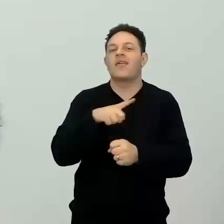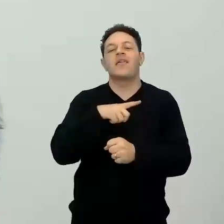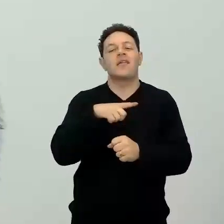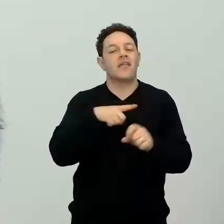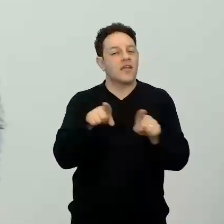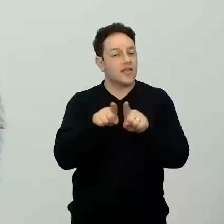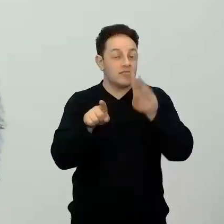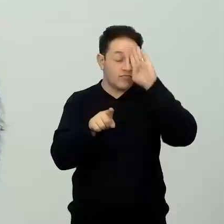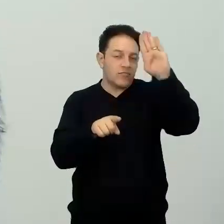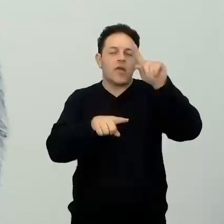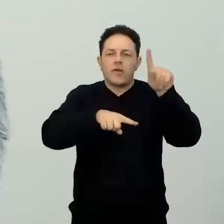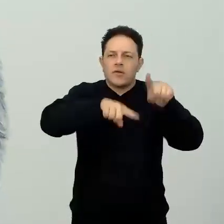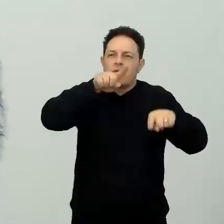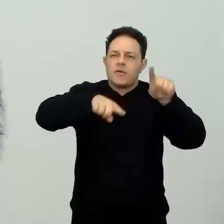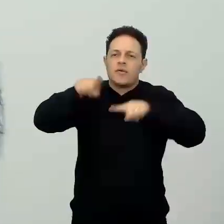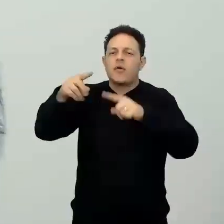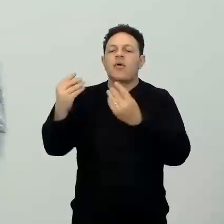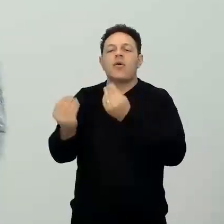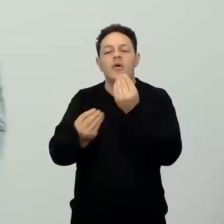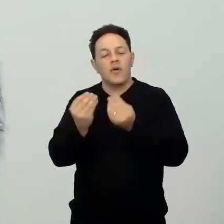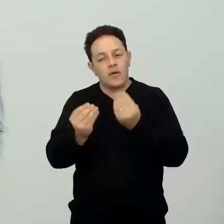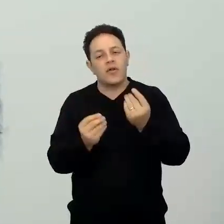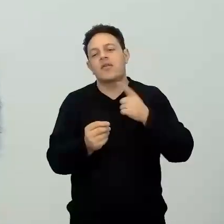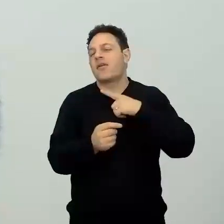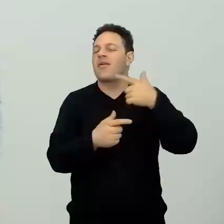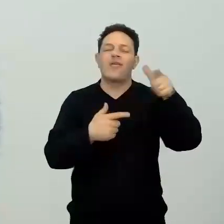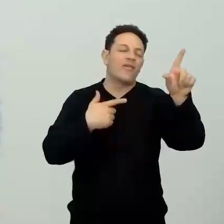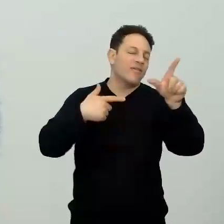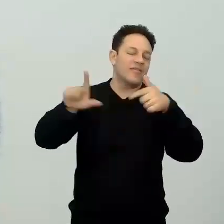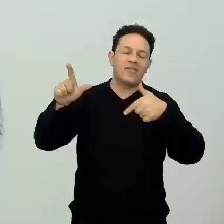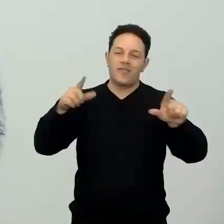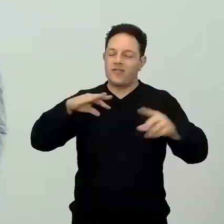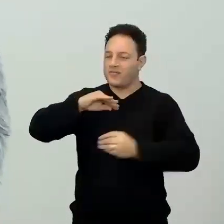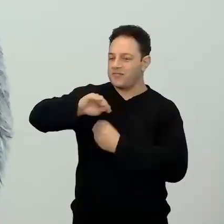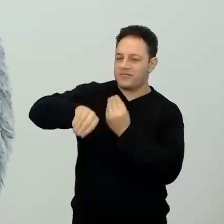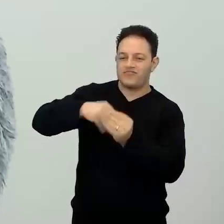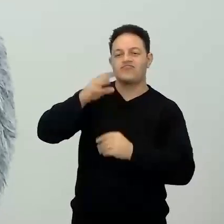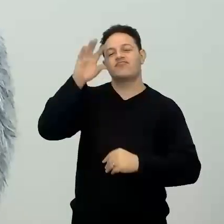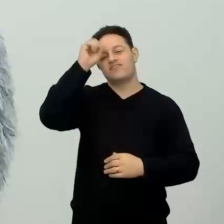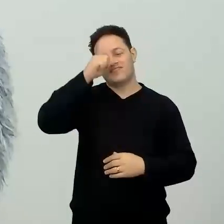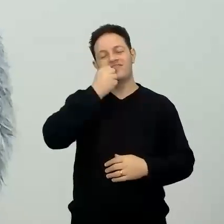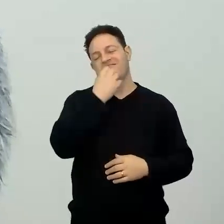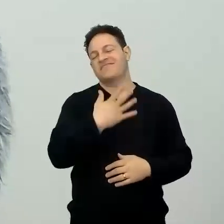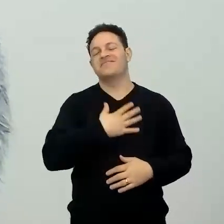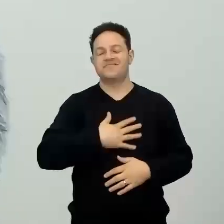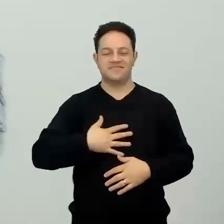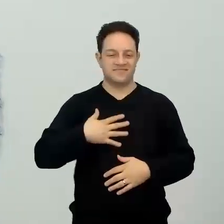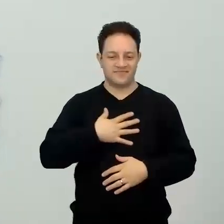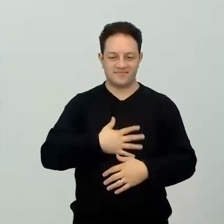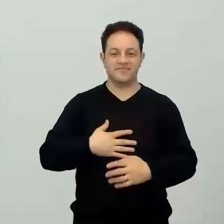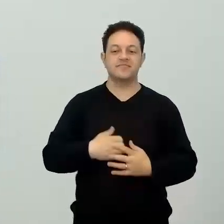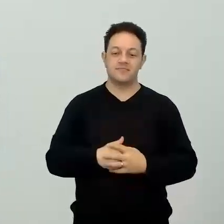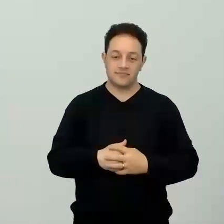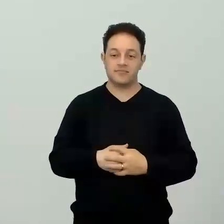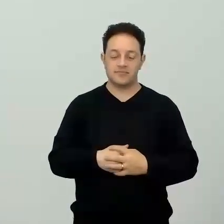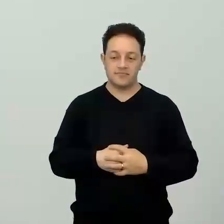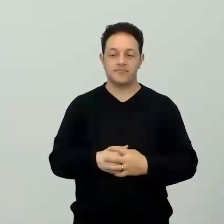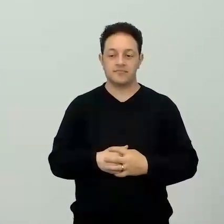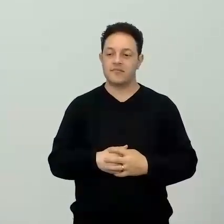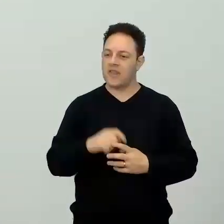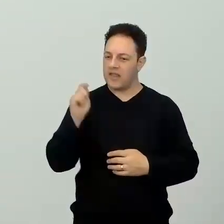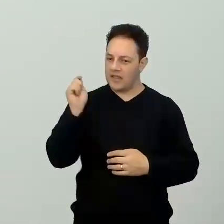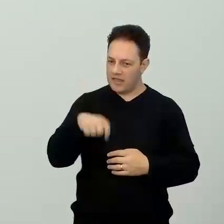principalmente estatística, né? E as outras teorias. Mas foi muito bom. Dá para fazer assim uma estatística de